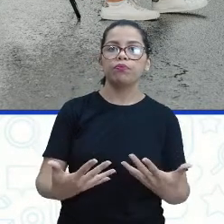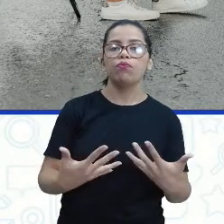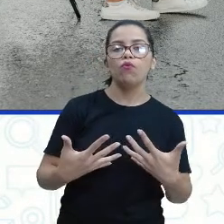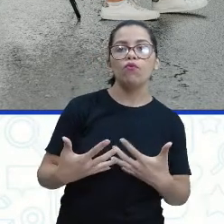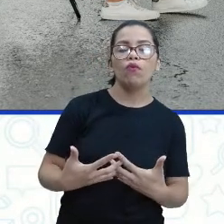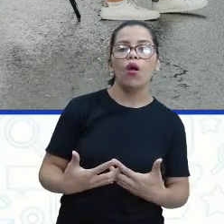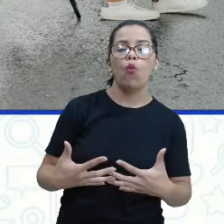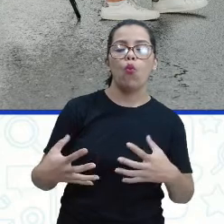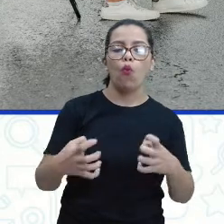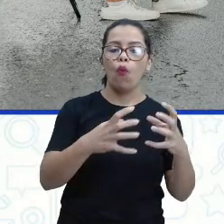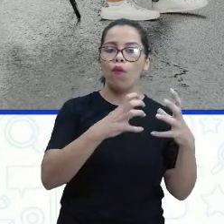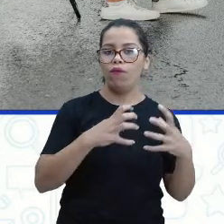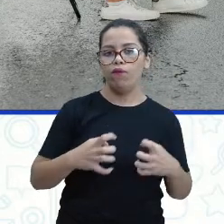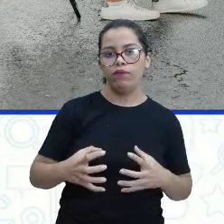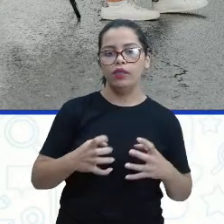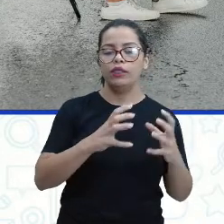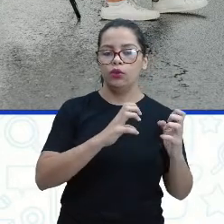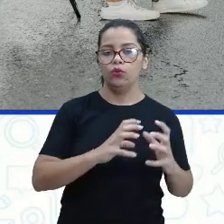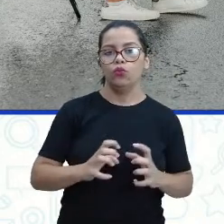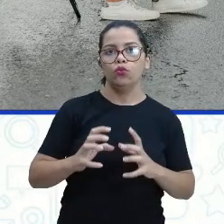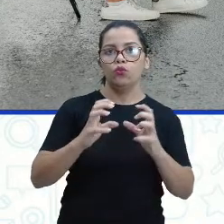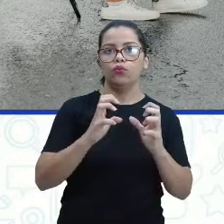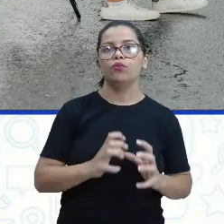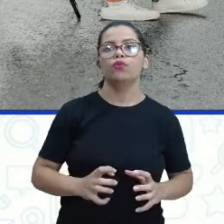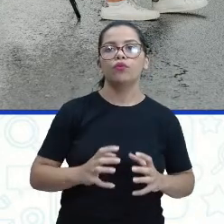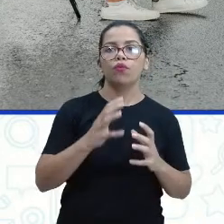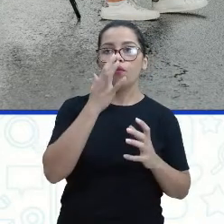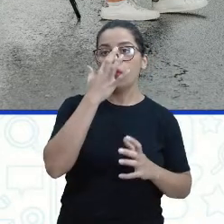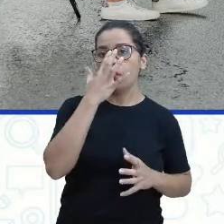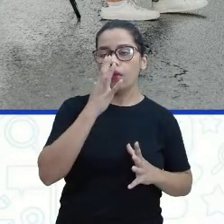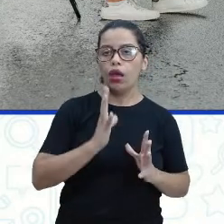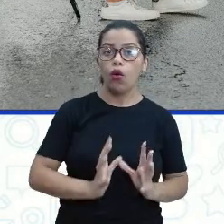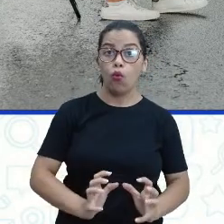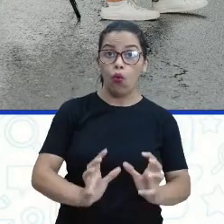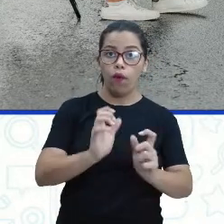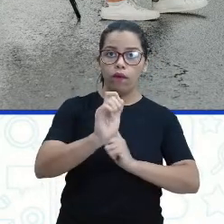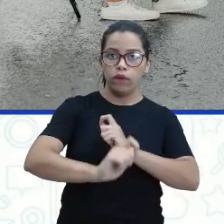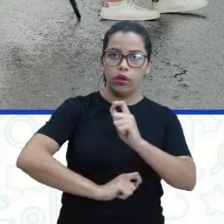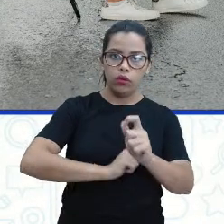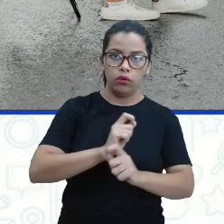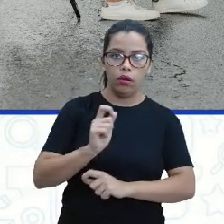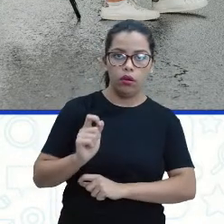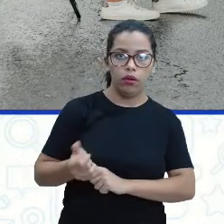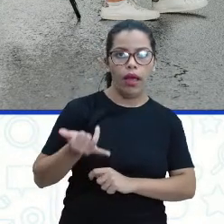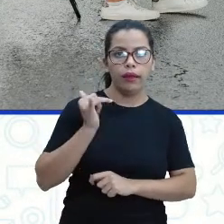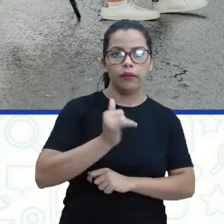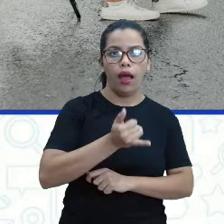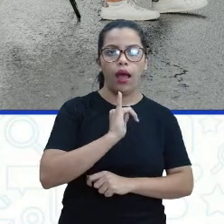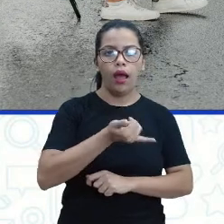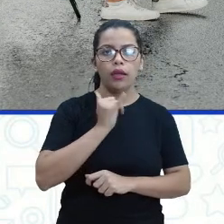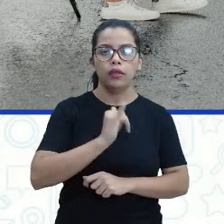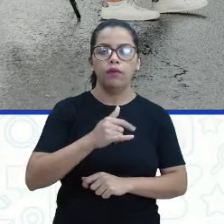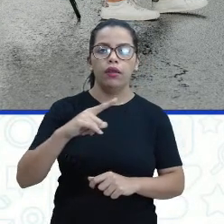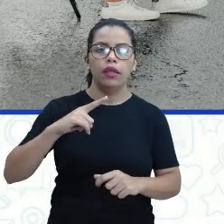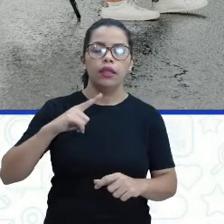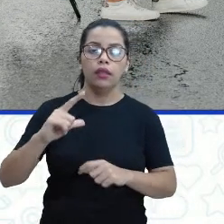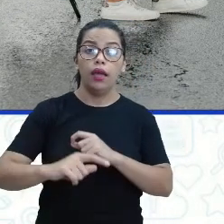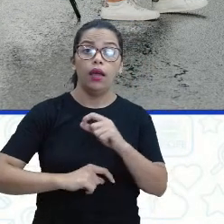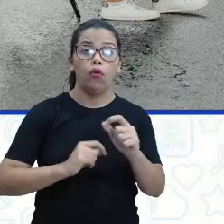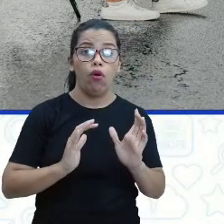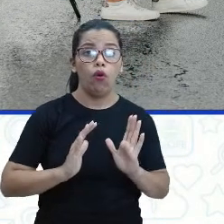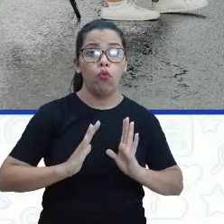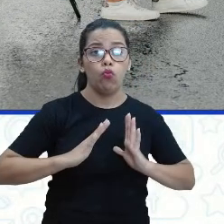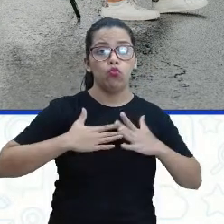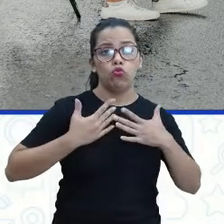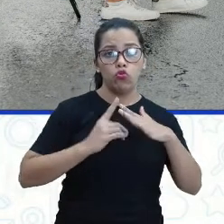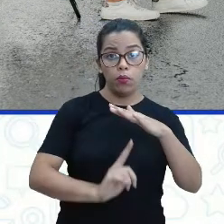narrativa que promove o choque da linearidade da ação de narrar e permite que os personagens assumam a condução do enredo a partir de